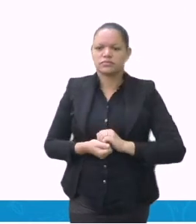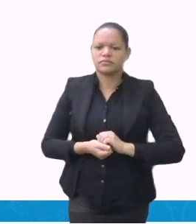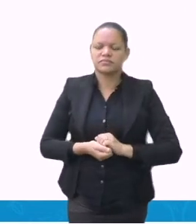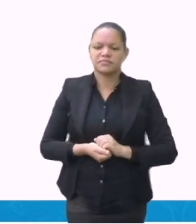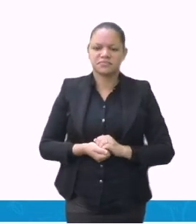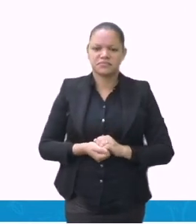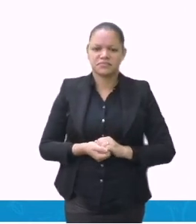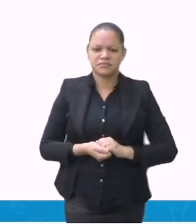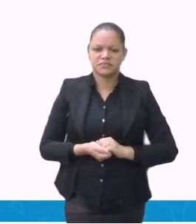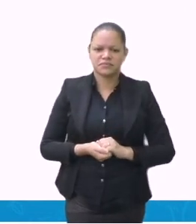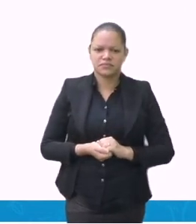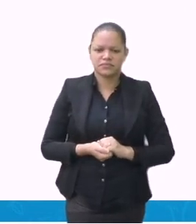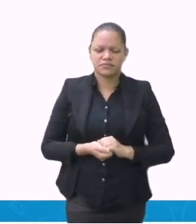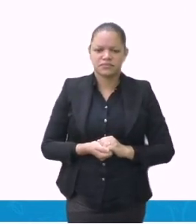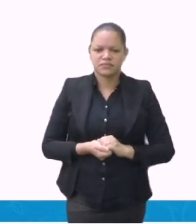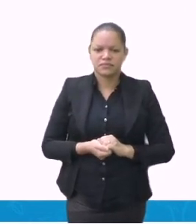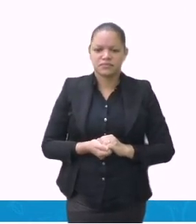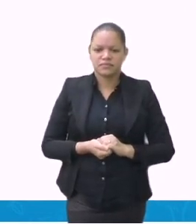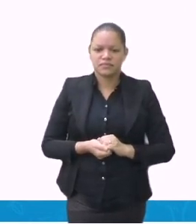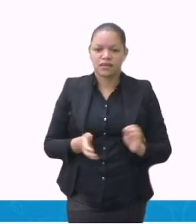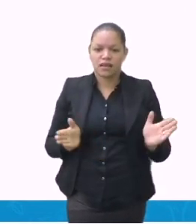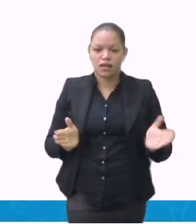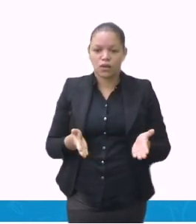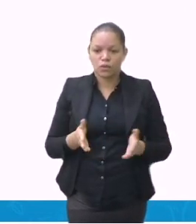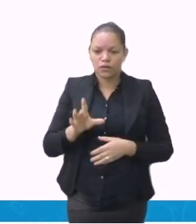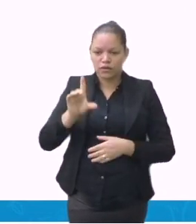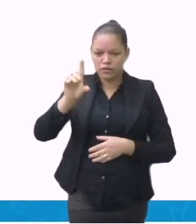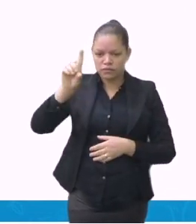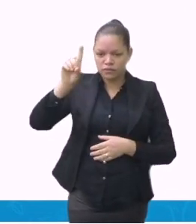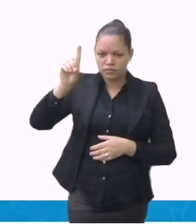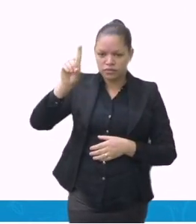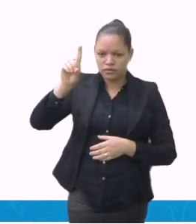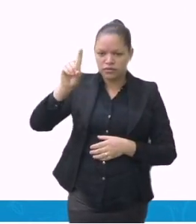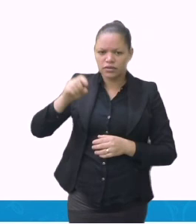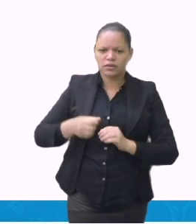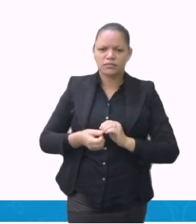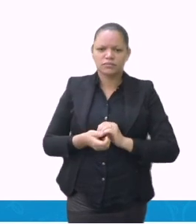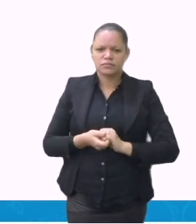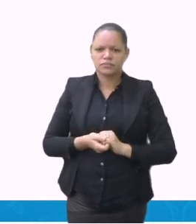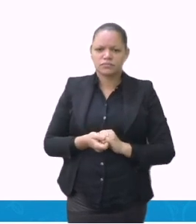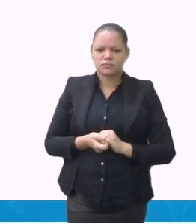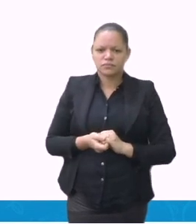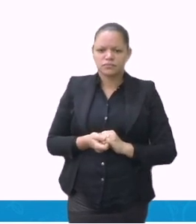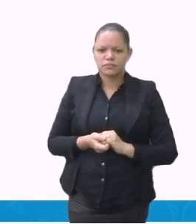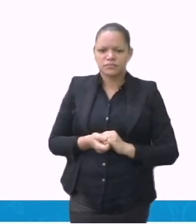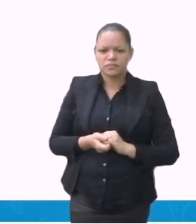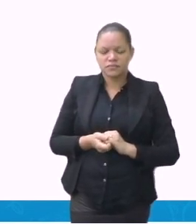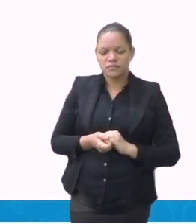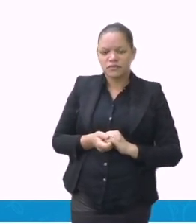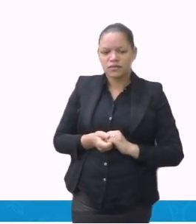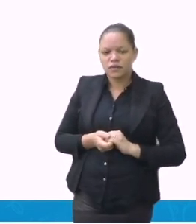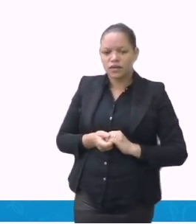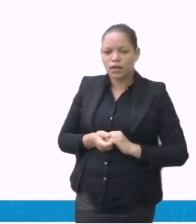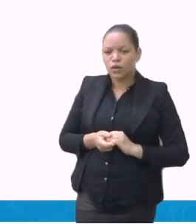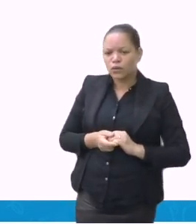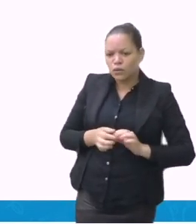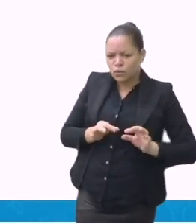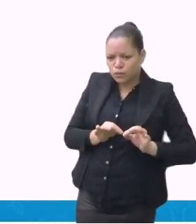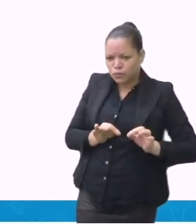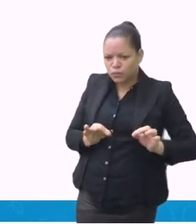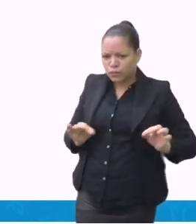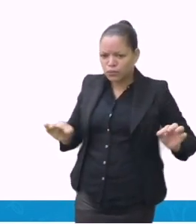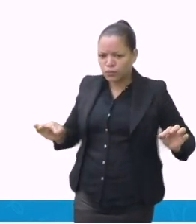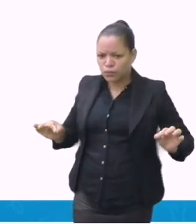Vamos continuar. Ponto D, linha 7, coluna 7,